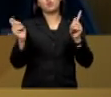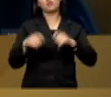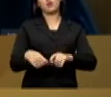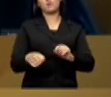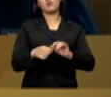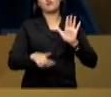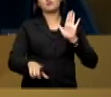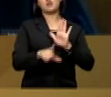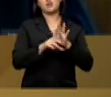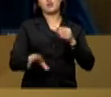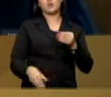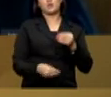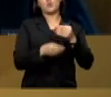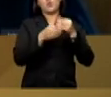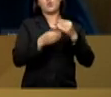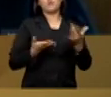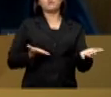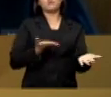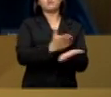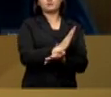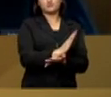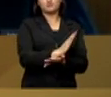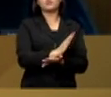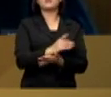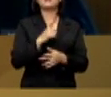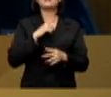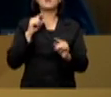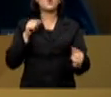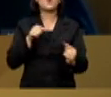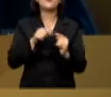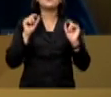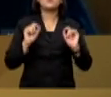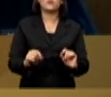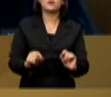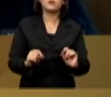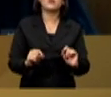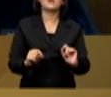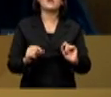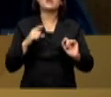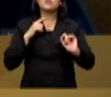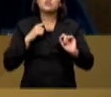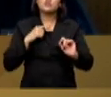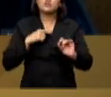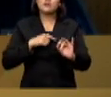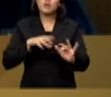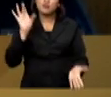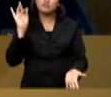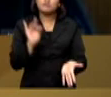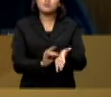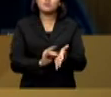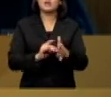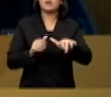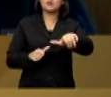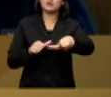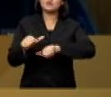lei complementar a fim de regulamentar as alterações feitas pela Emenda